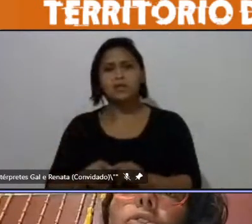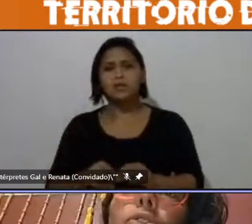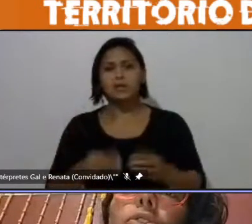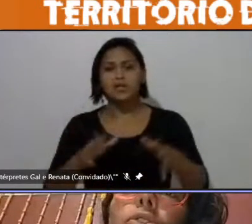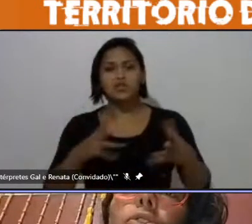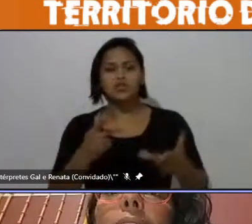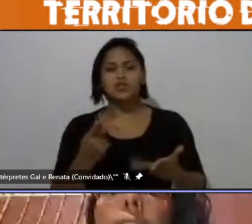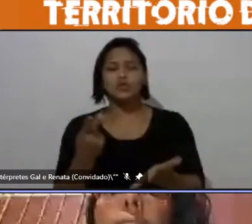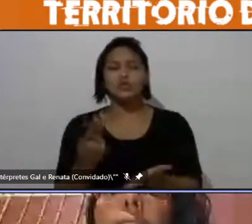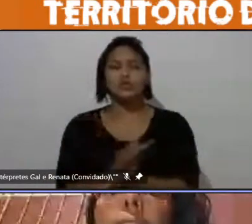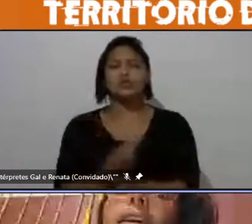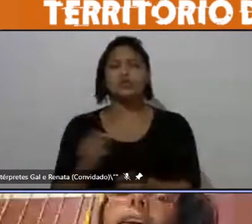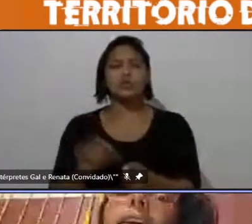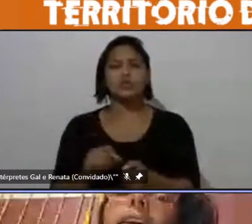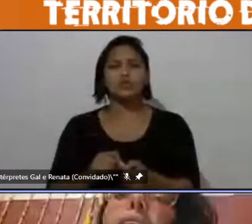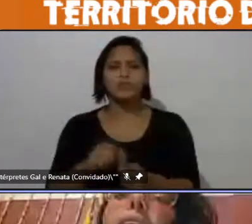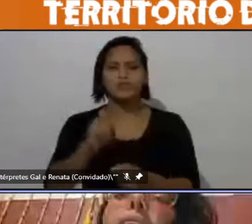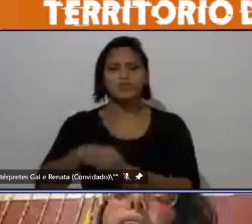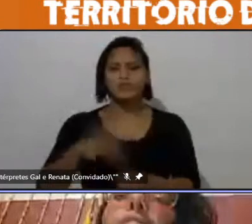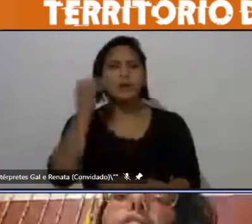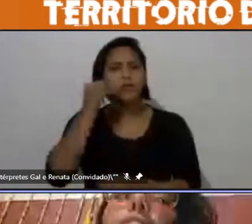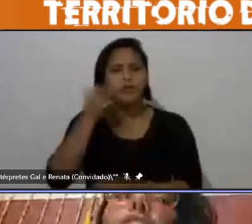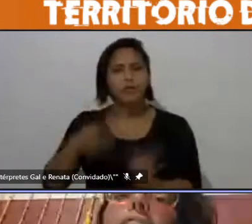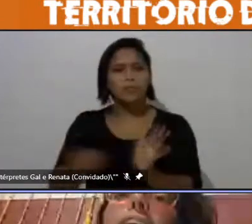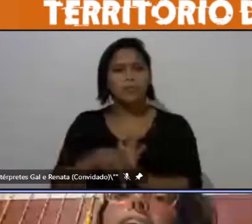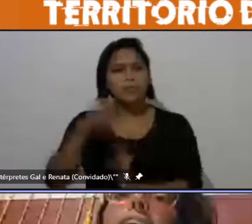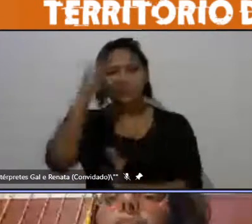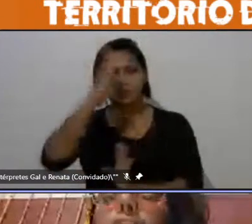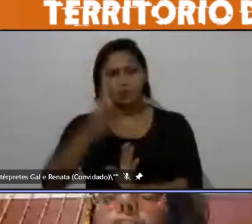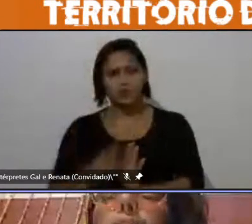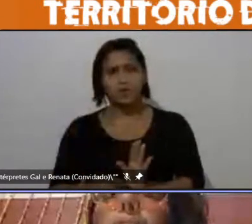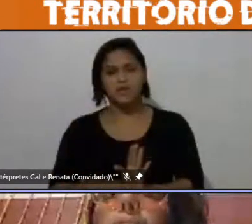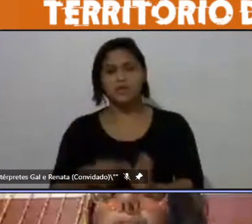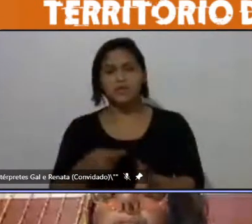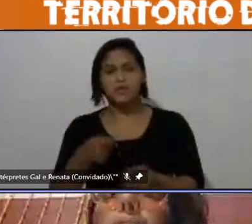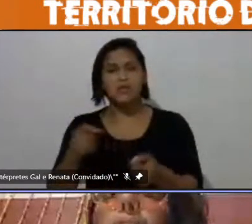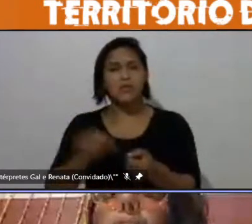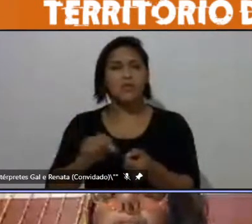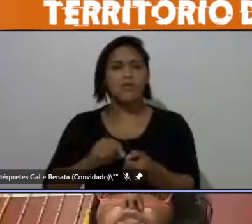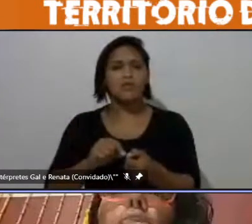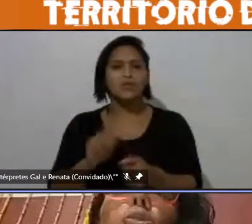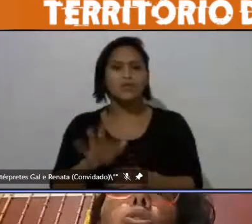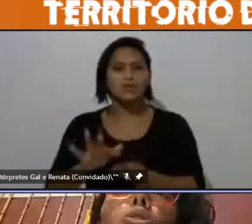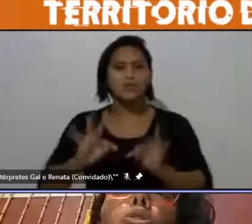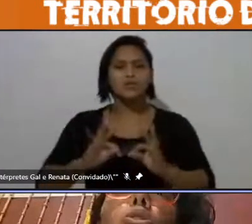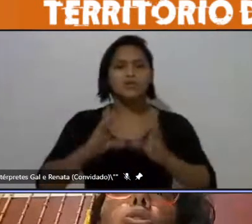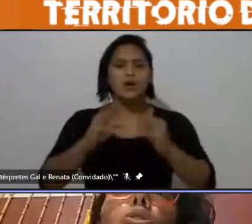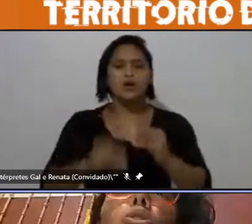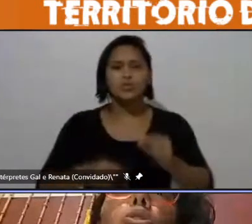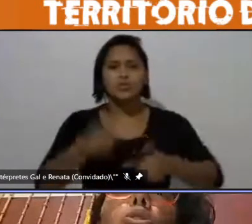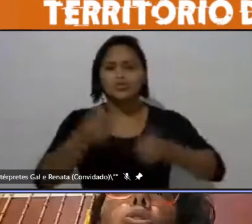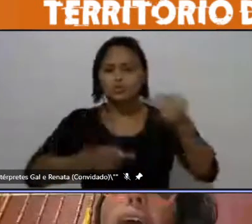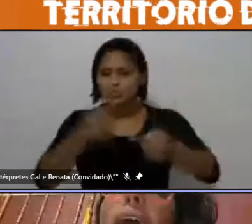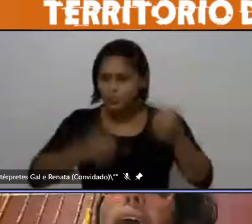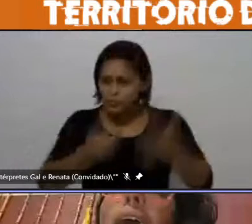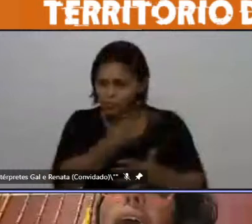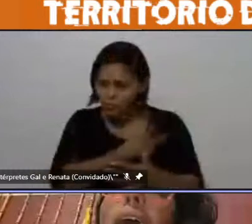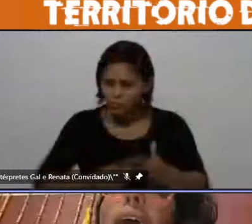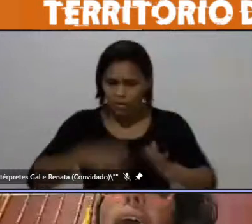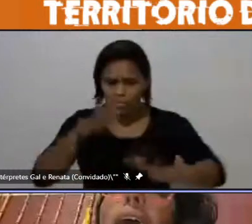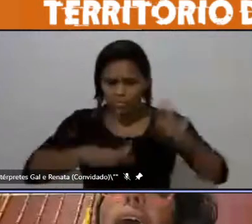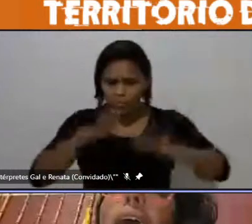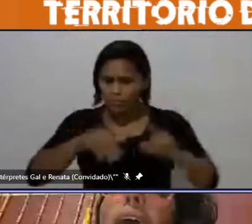a isso, né, a experiência brasileira de reação, né, a tudo isso, de políticas públicas, dos